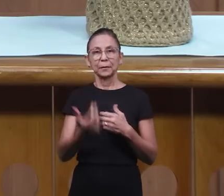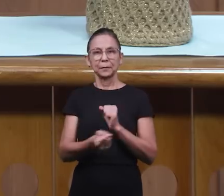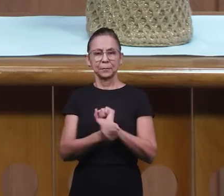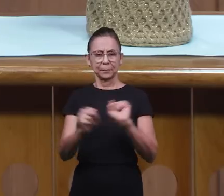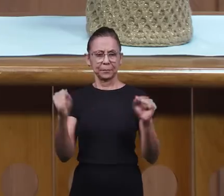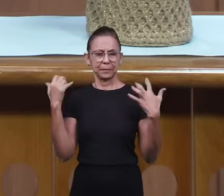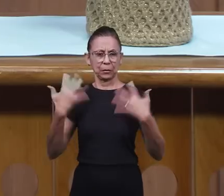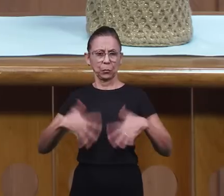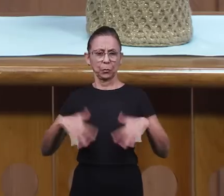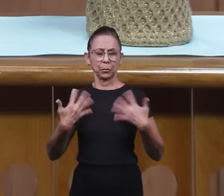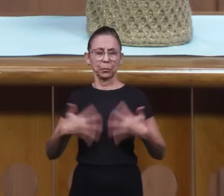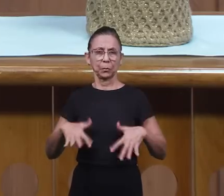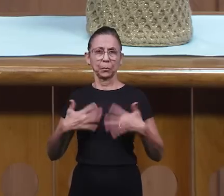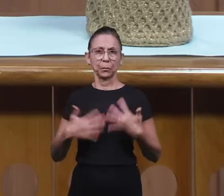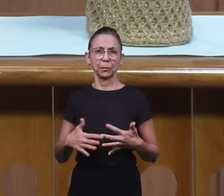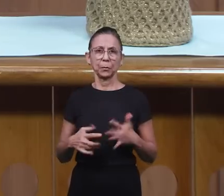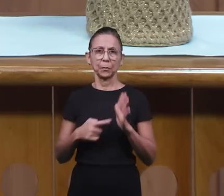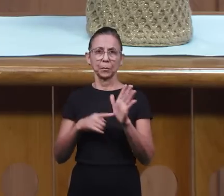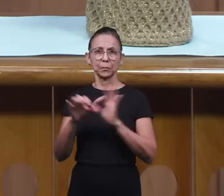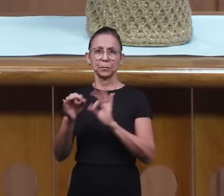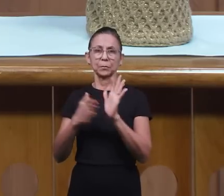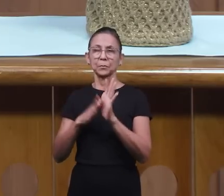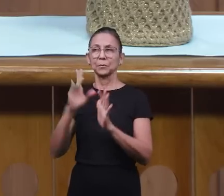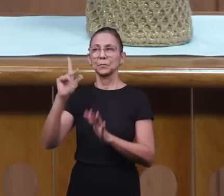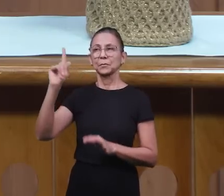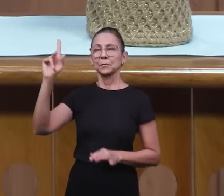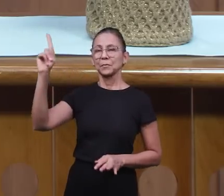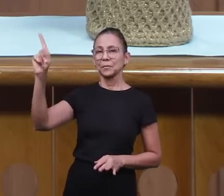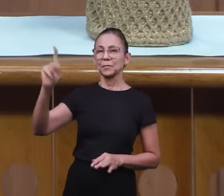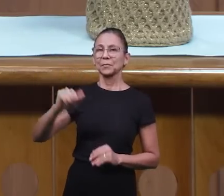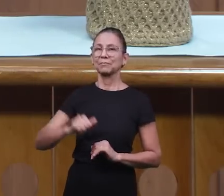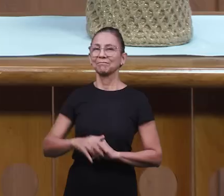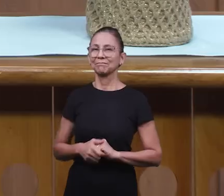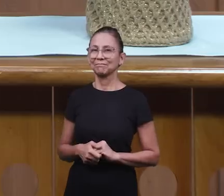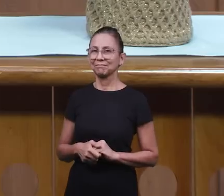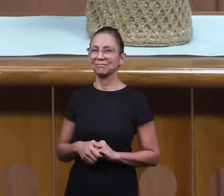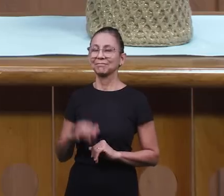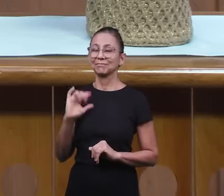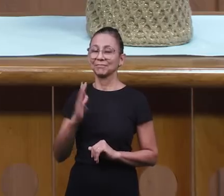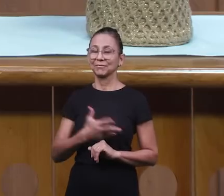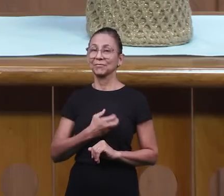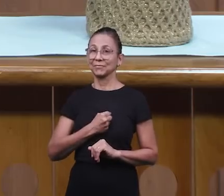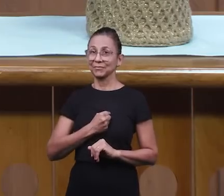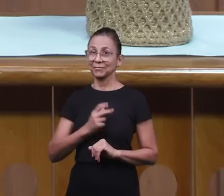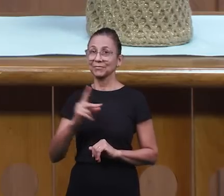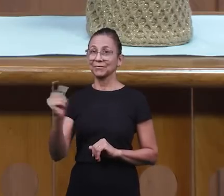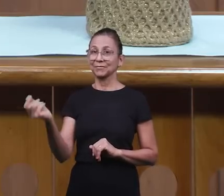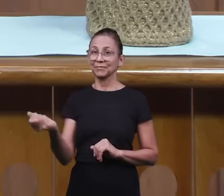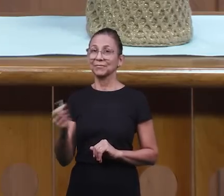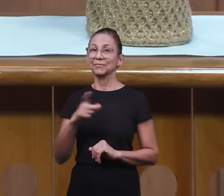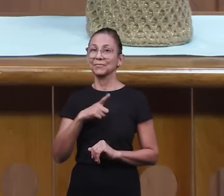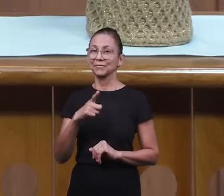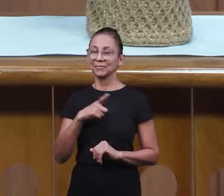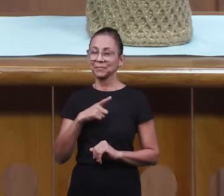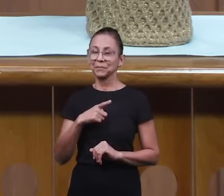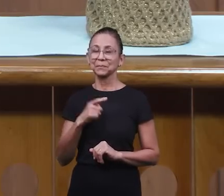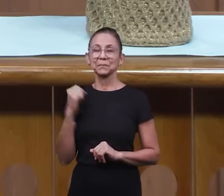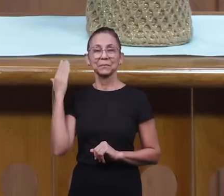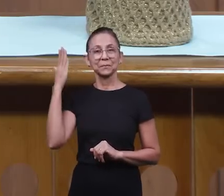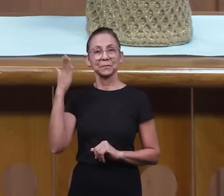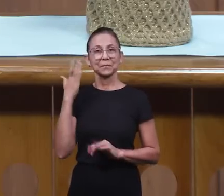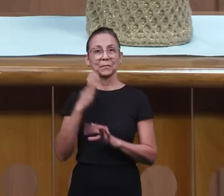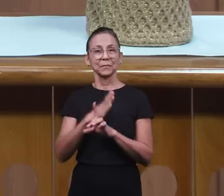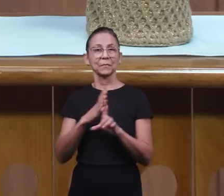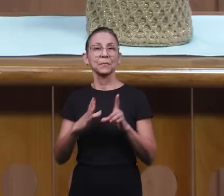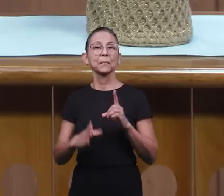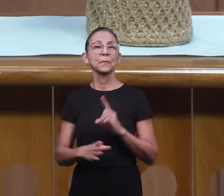retira a aflição. Ele aponta a eternidade. Ele tem salvação eterna. E a mensagem deste